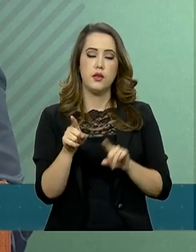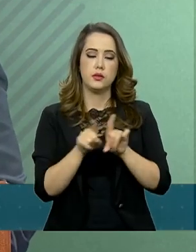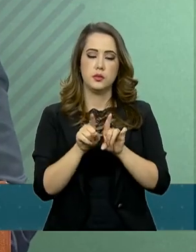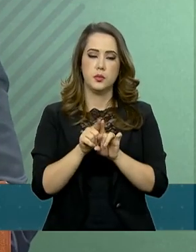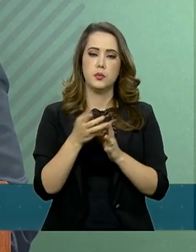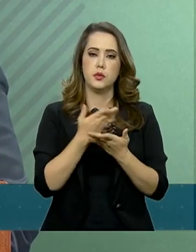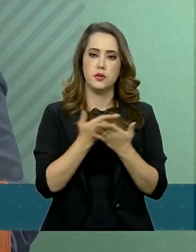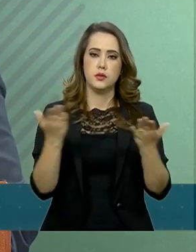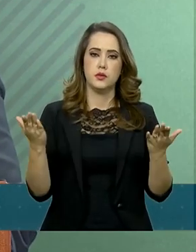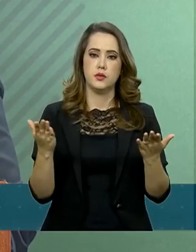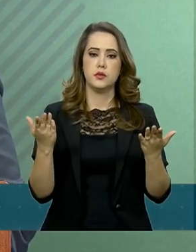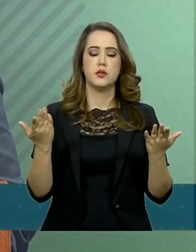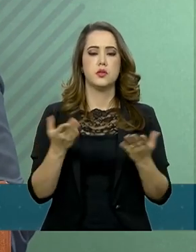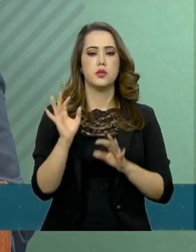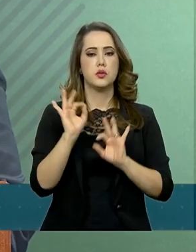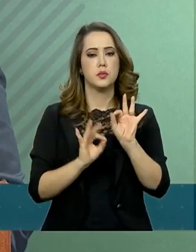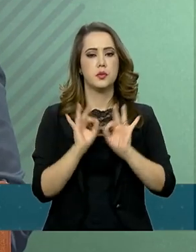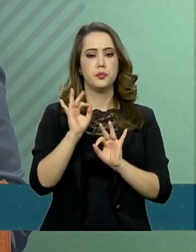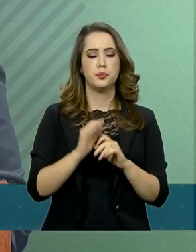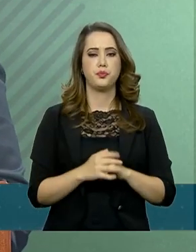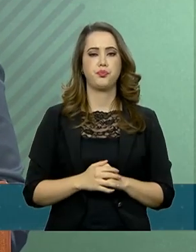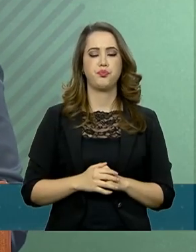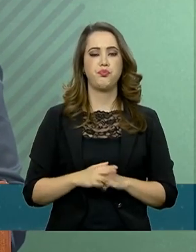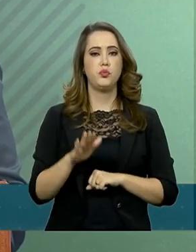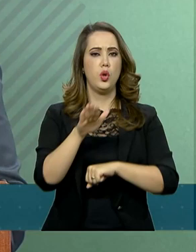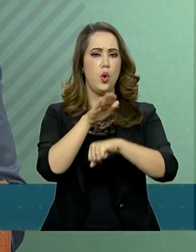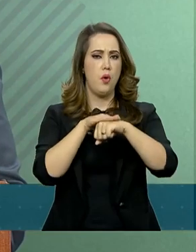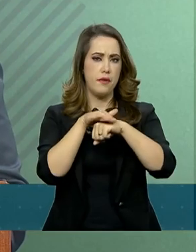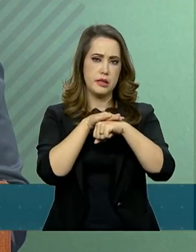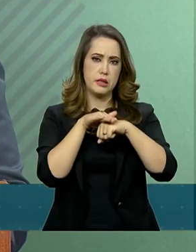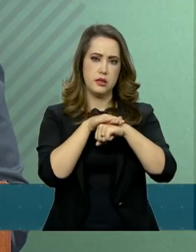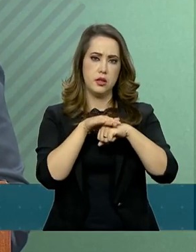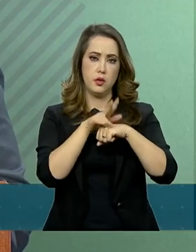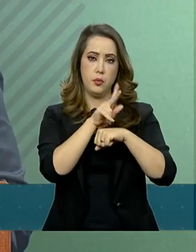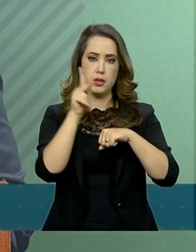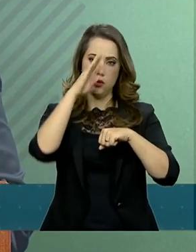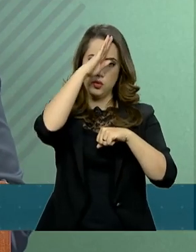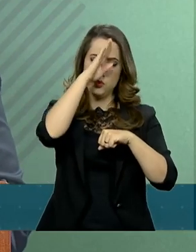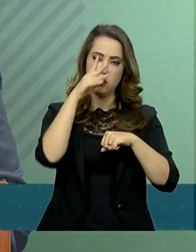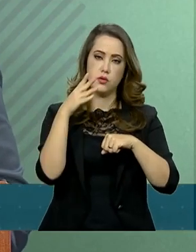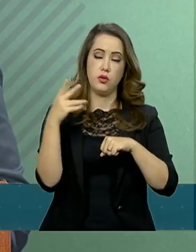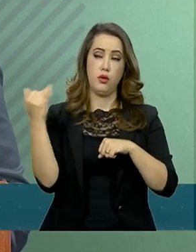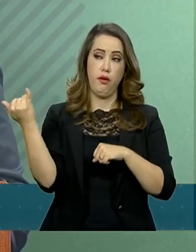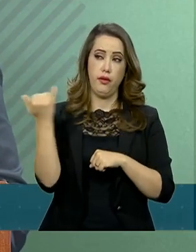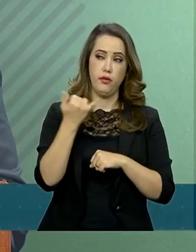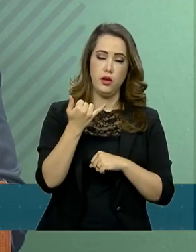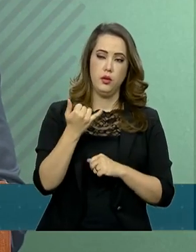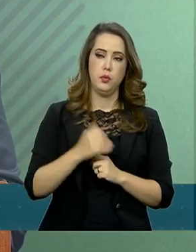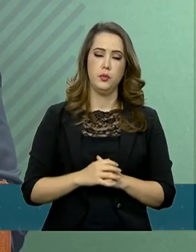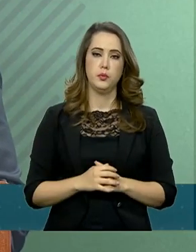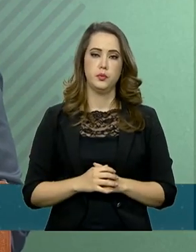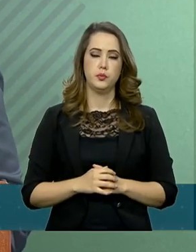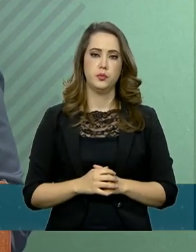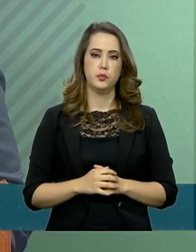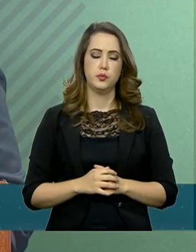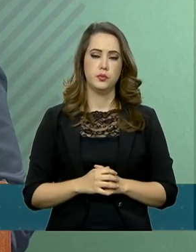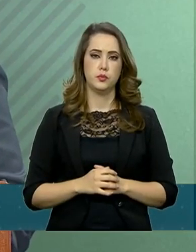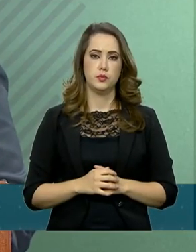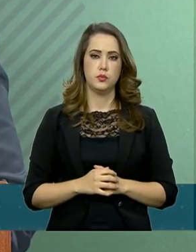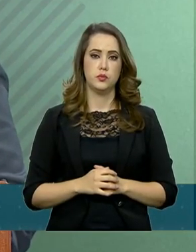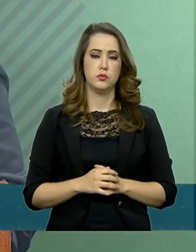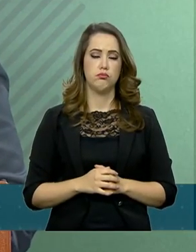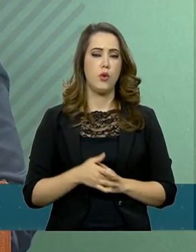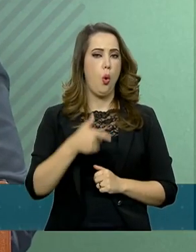prepararmos para o briefing de hoje em conversa com o senhor presidente ele me cientificou que desde